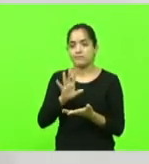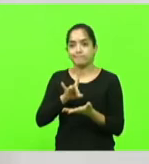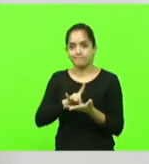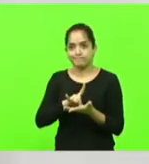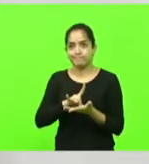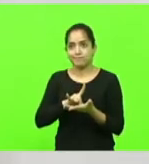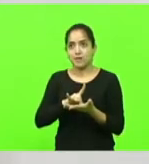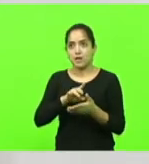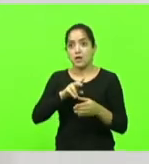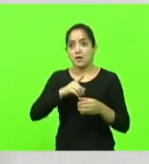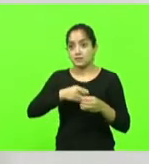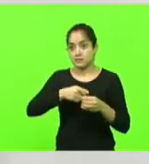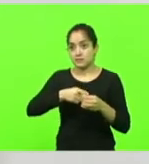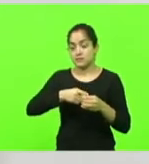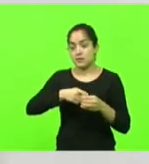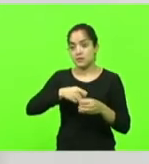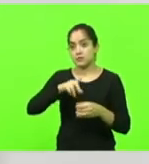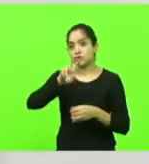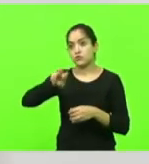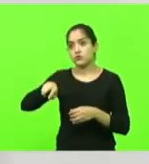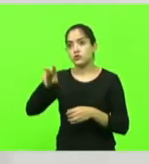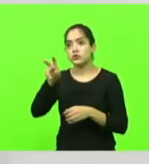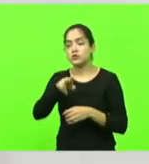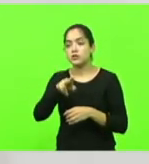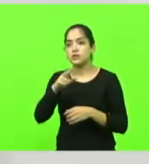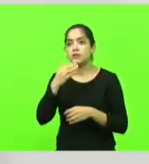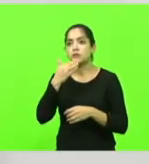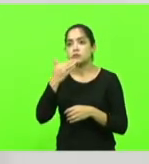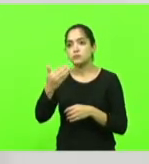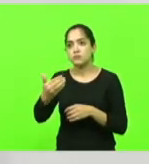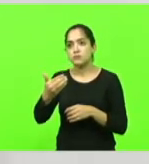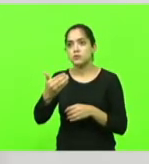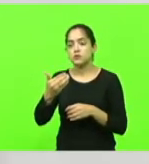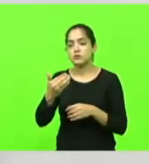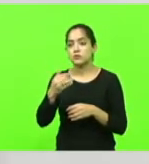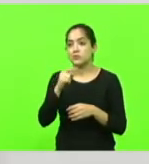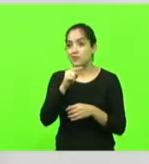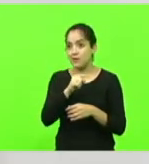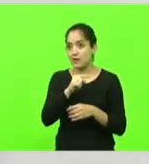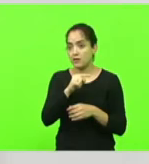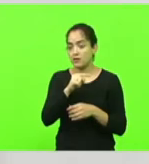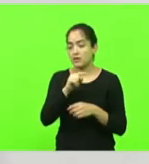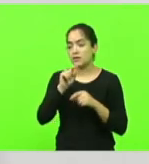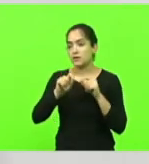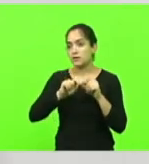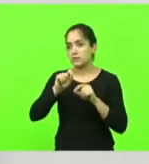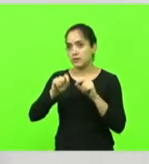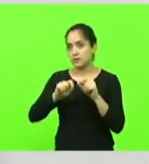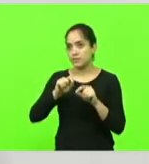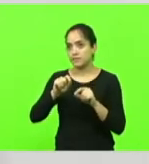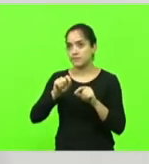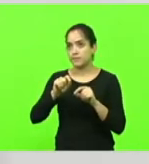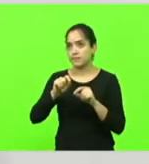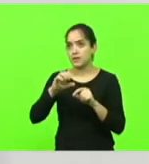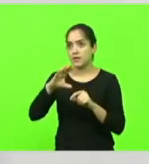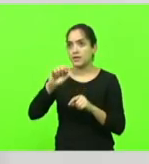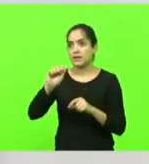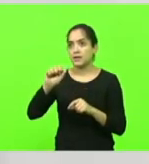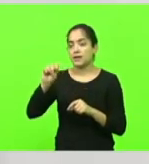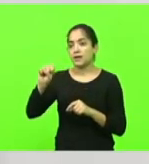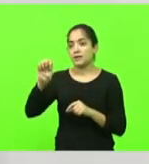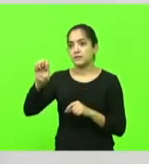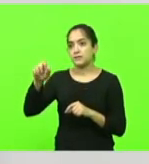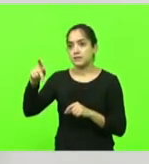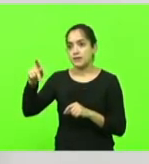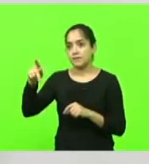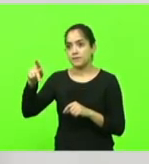município de Xanxerê, temos uma demanda, senhores deputados, em Xanxerê, que é a questão do CASEP, o